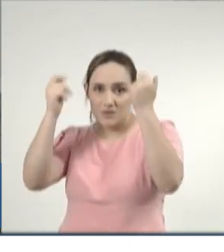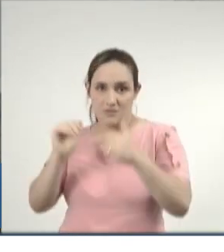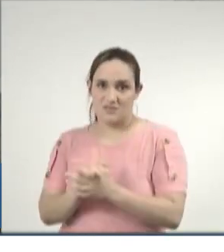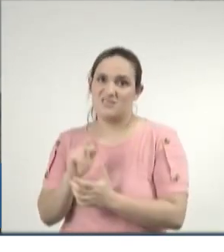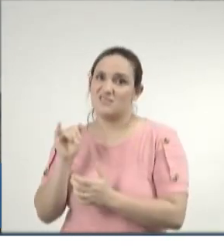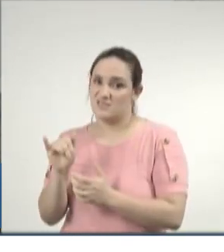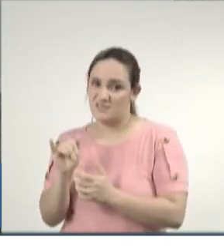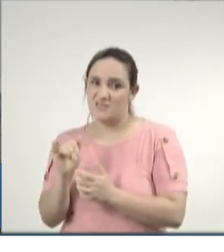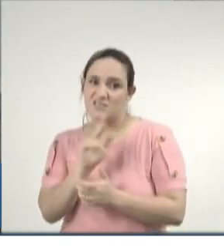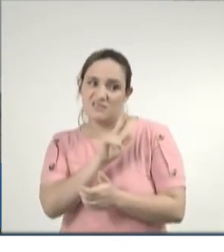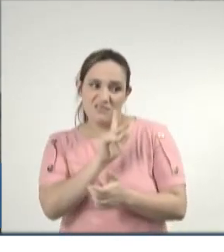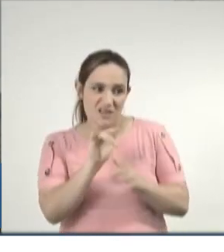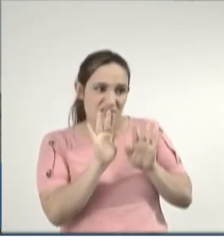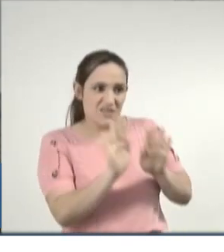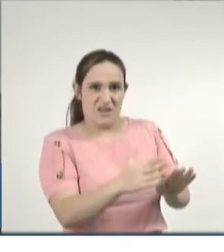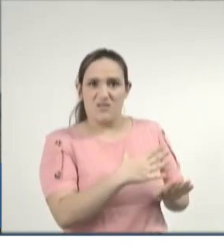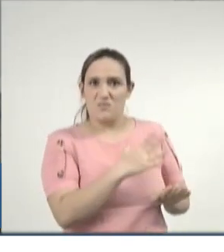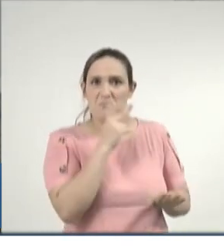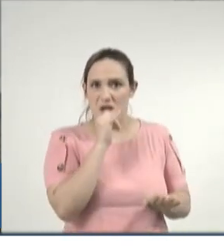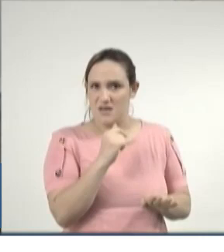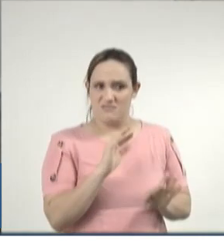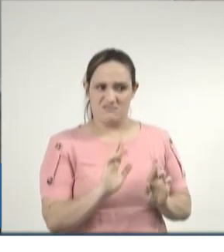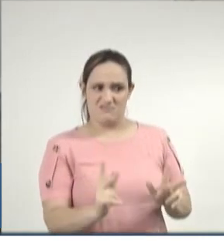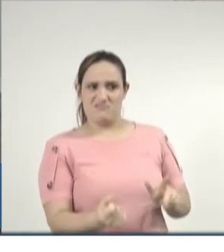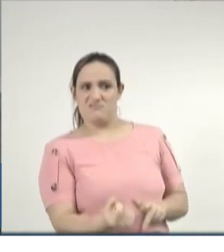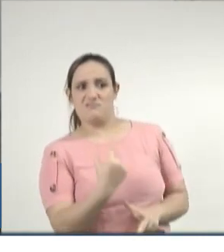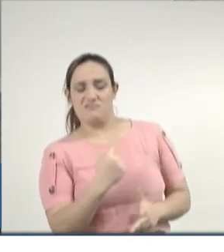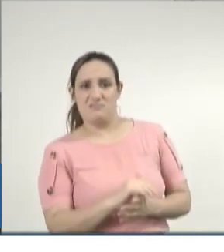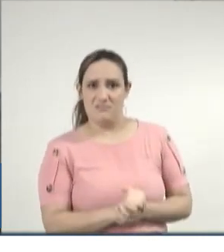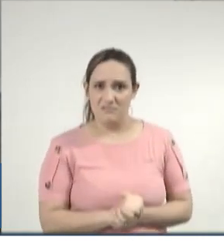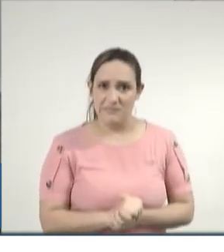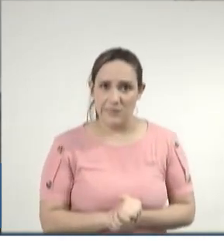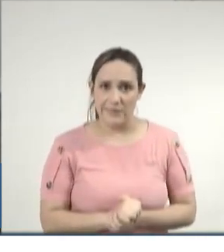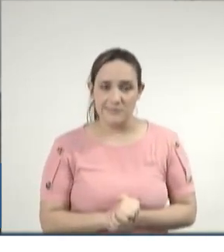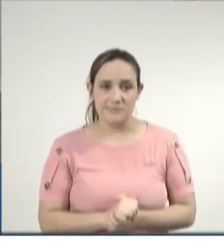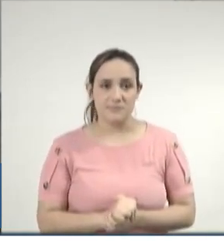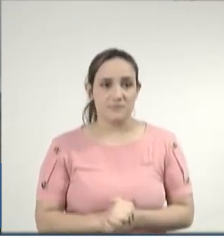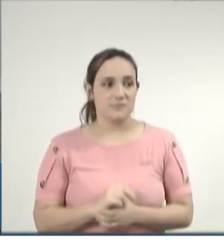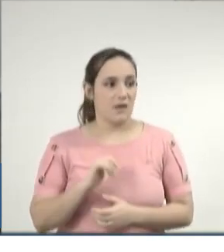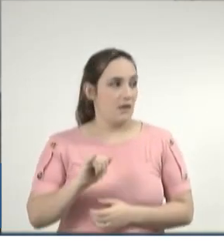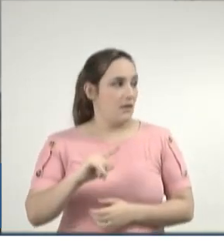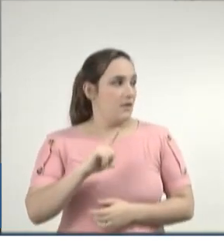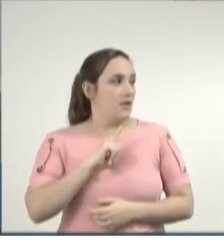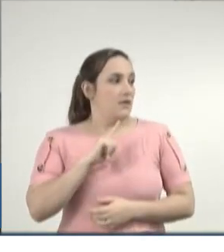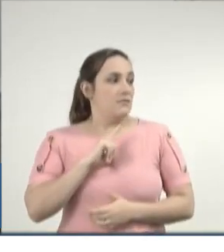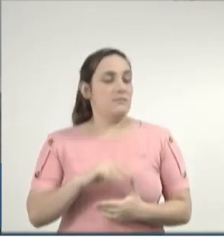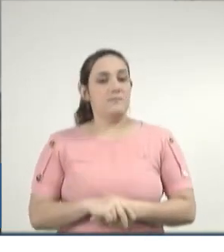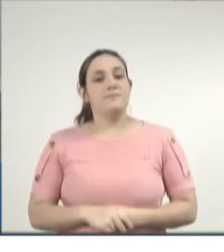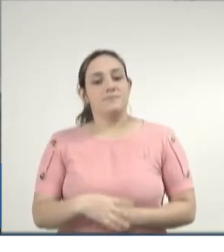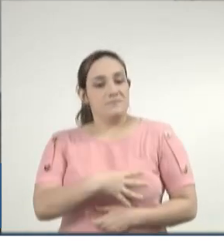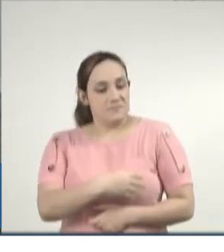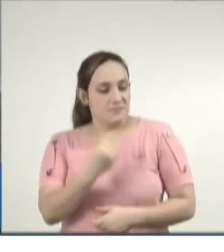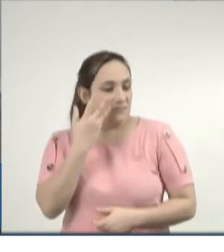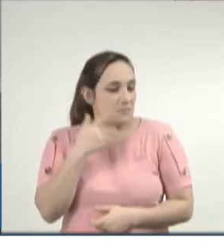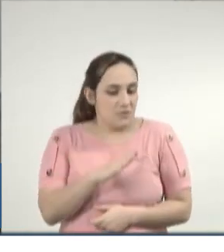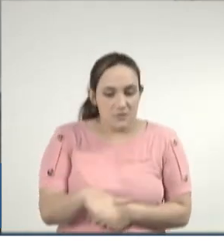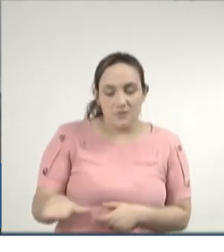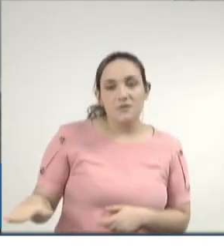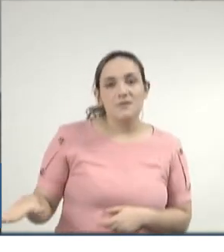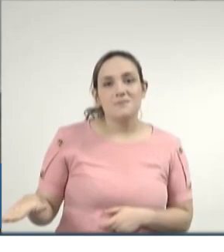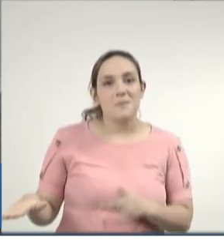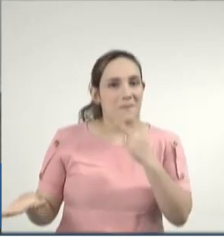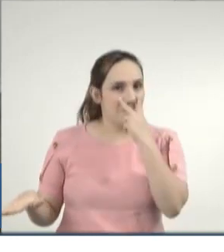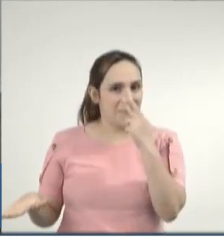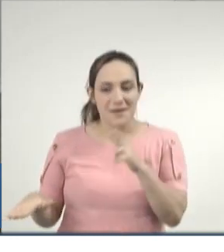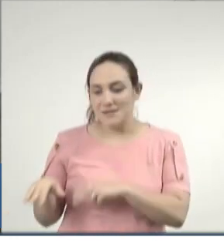ficar com os pais é esquisito, não é? Ou quando a gente está com um filho pequeno. Eu acho que a gente acaba reproduzindo